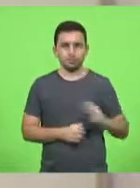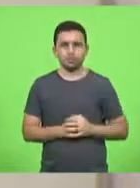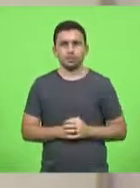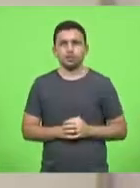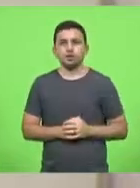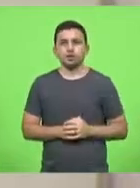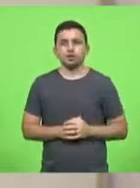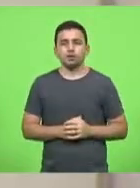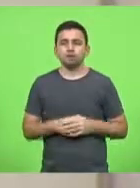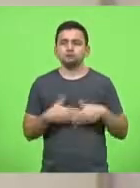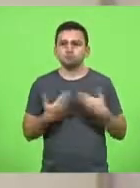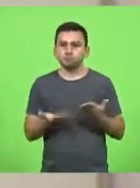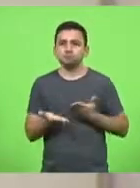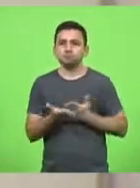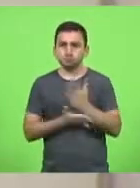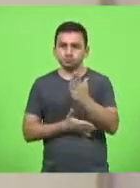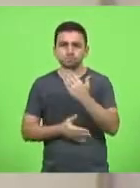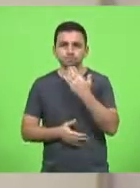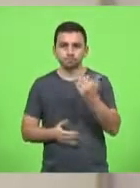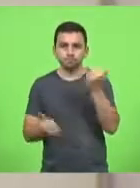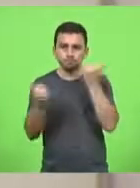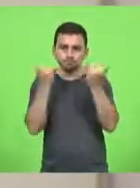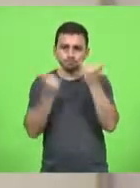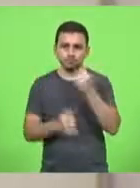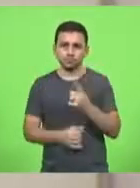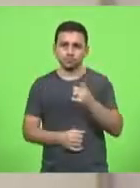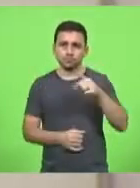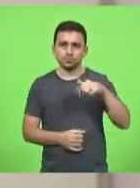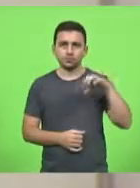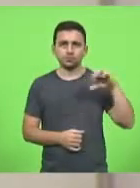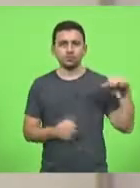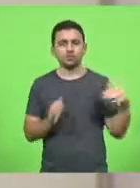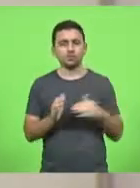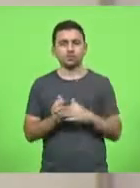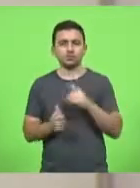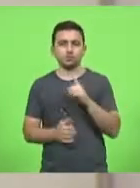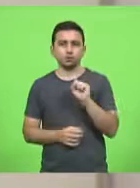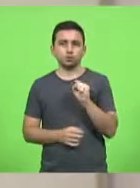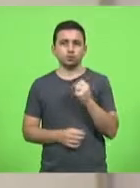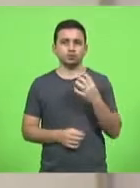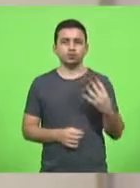os pedidos de informação números 179 a